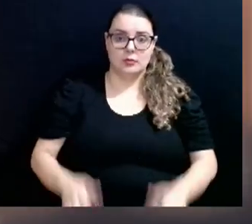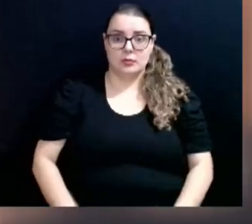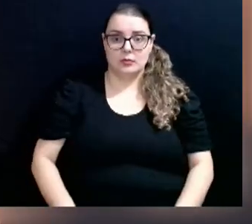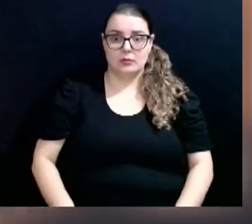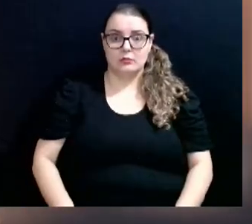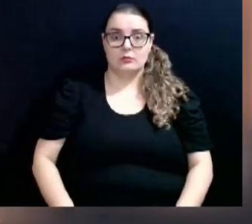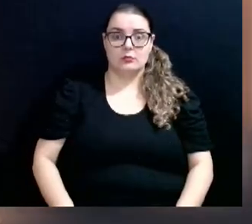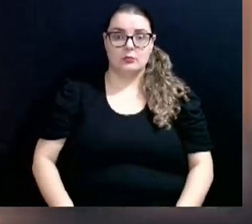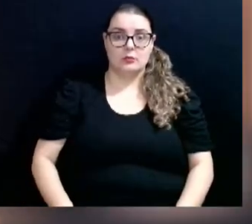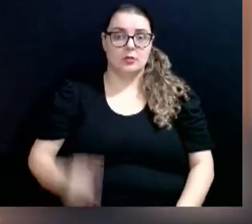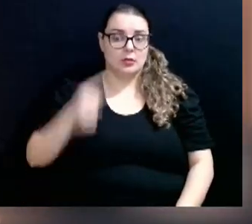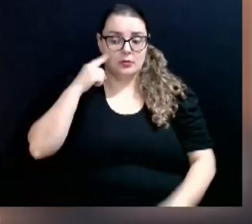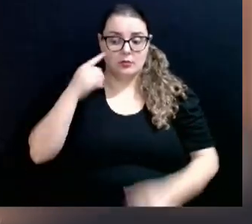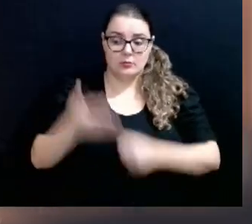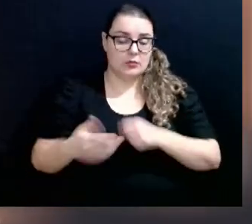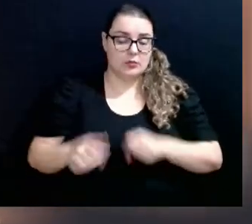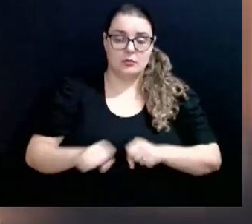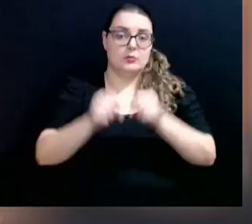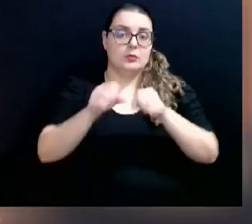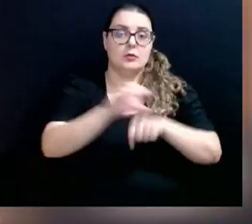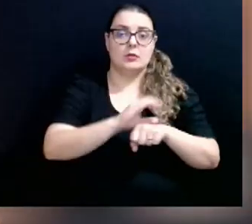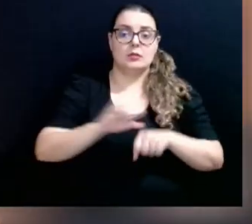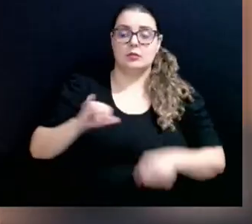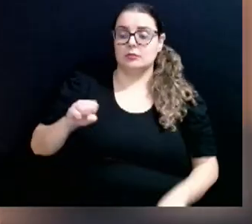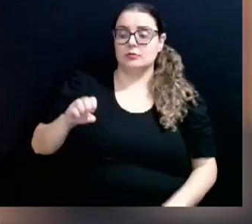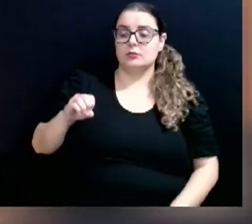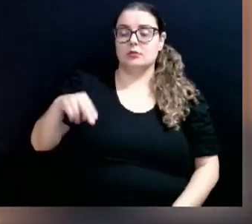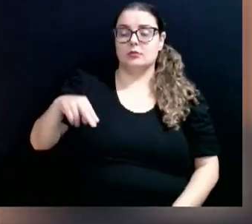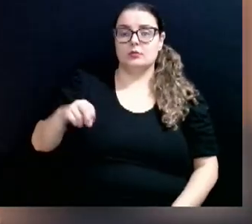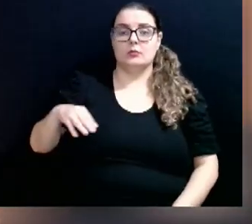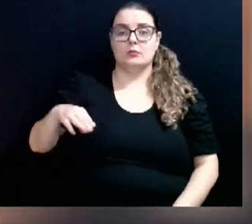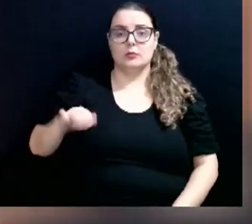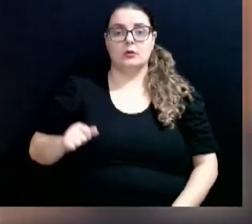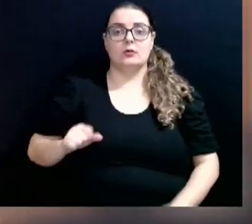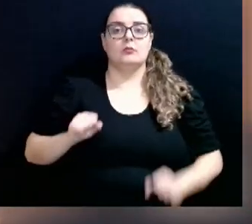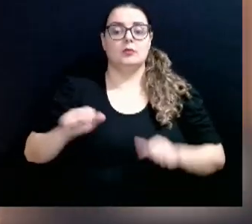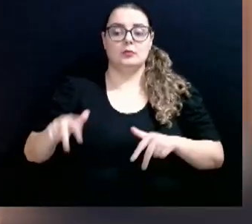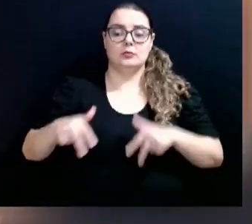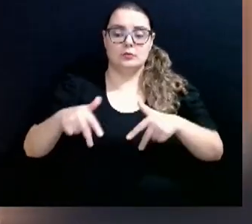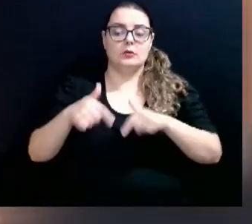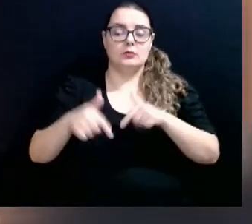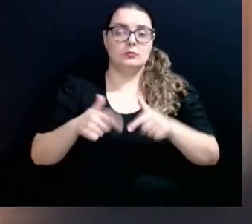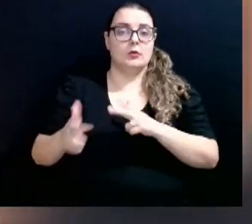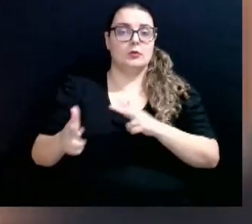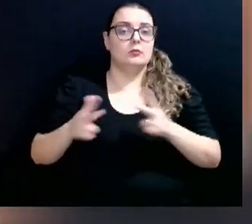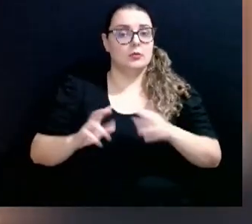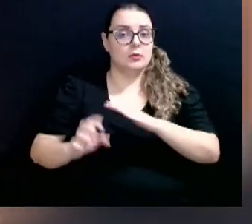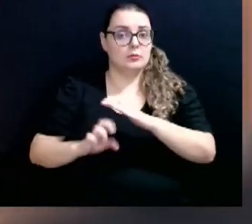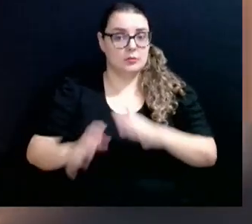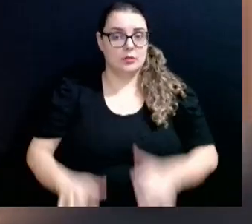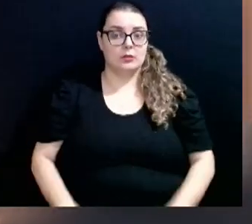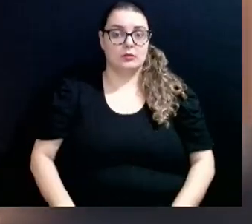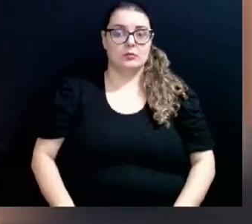da Constituição, que é o princípio da isonomia. Eu posso ter 2 pessoas trabalhando na mesma empresa, uma terceirizada e outra não,